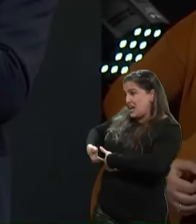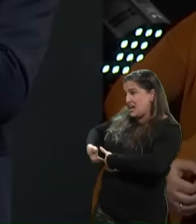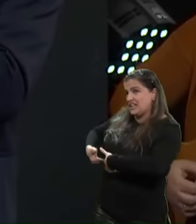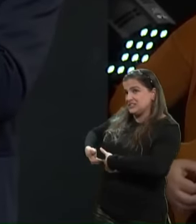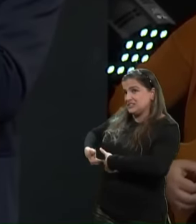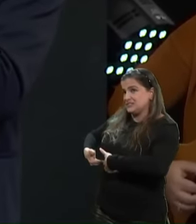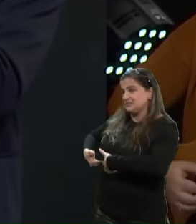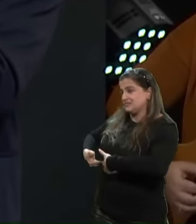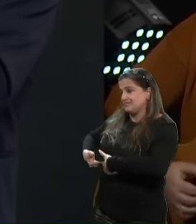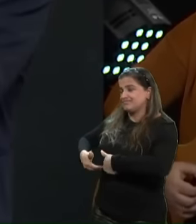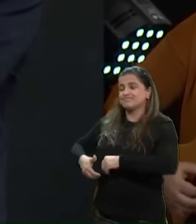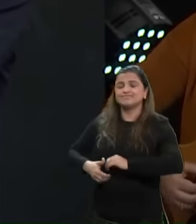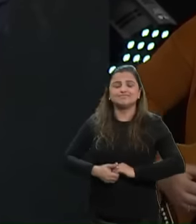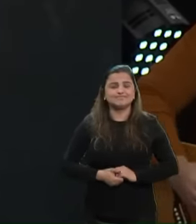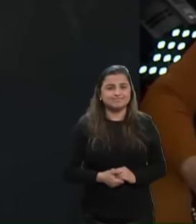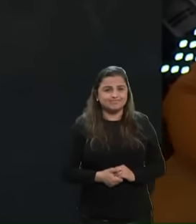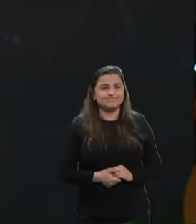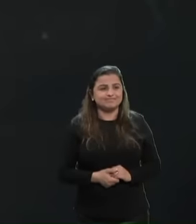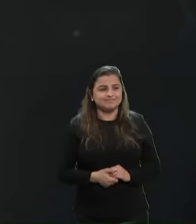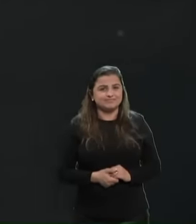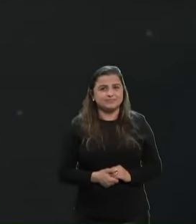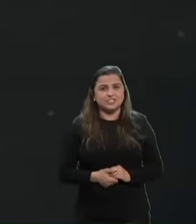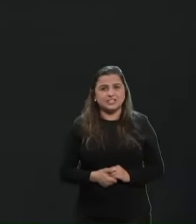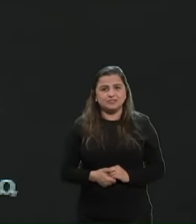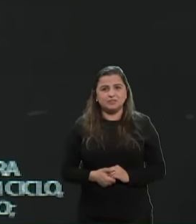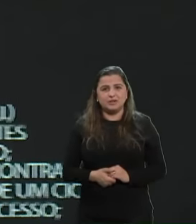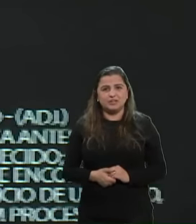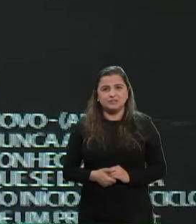em uma posição desconfortável.